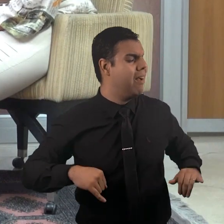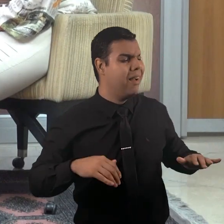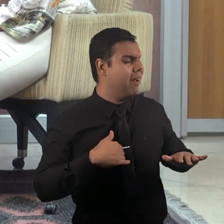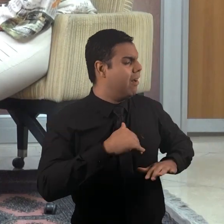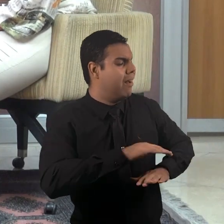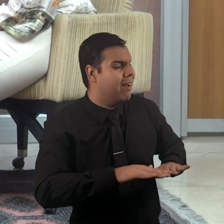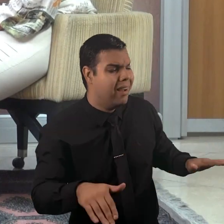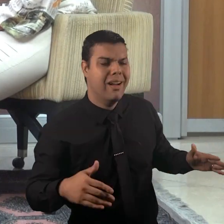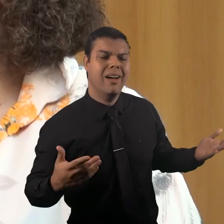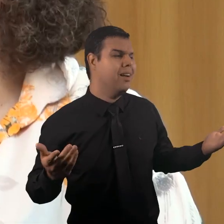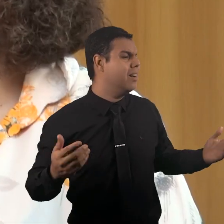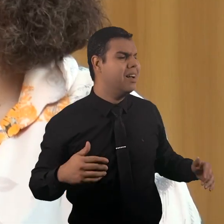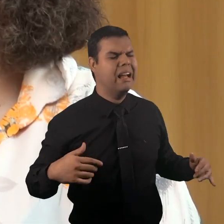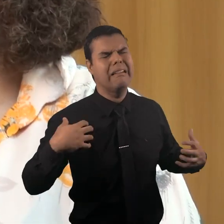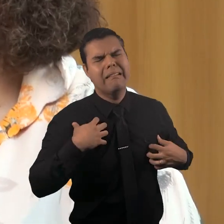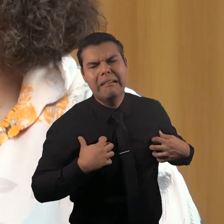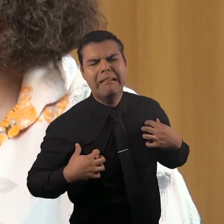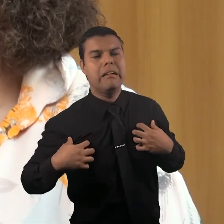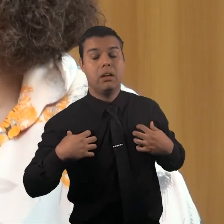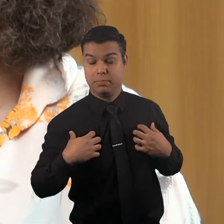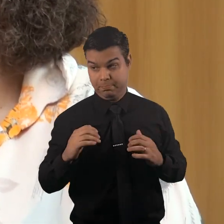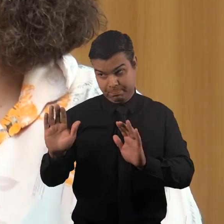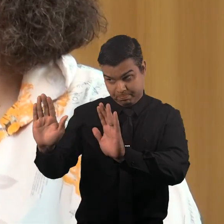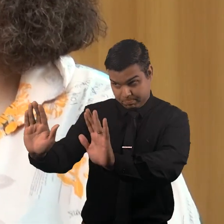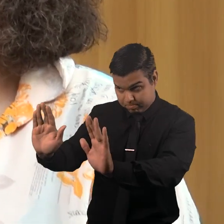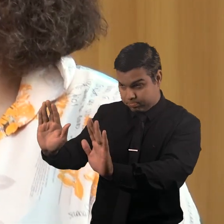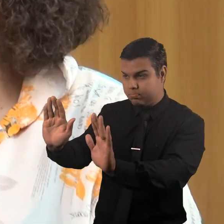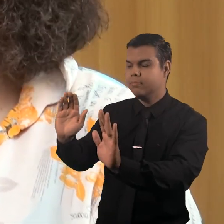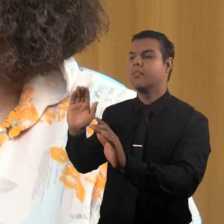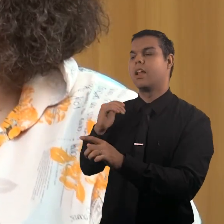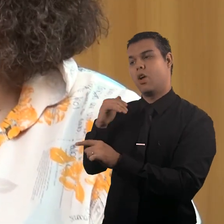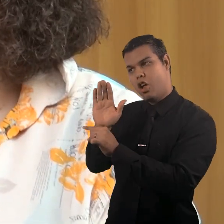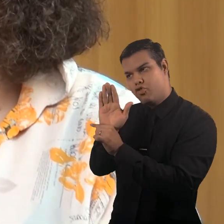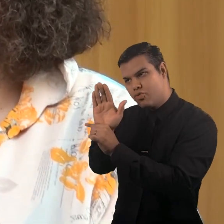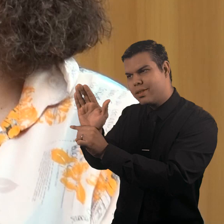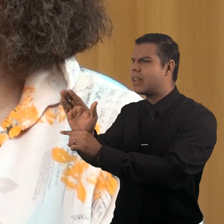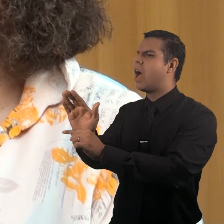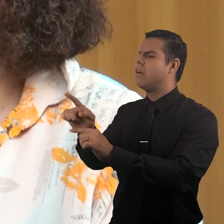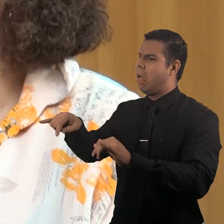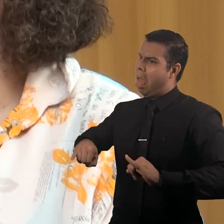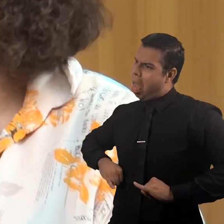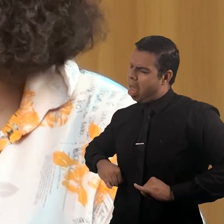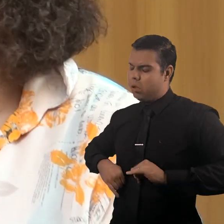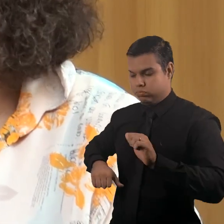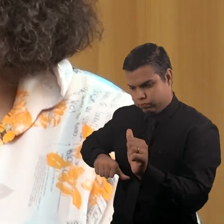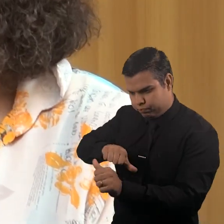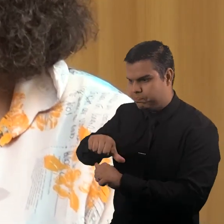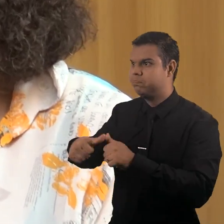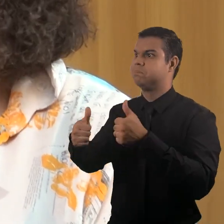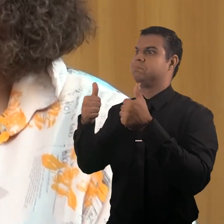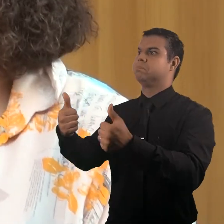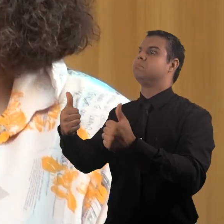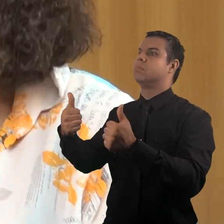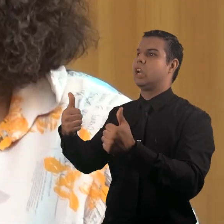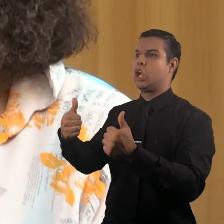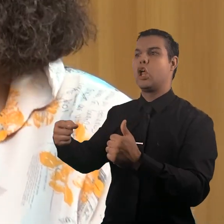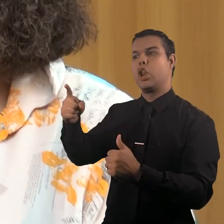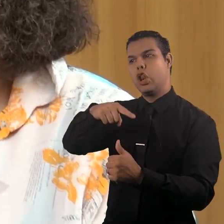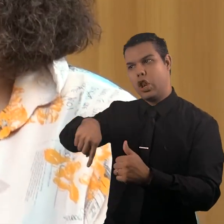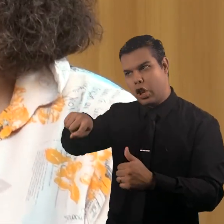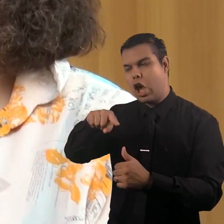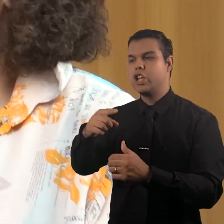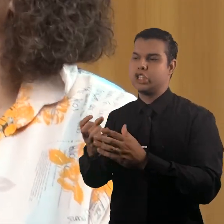para que ninguém mais sofra isso. Ela, eu não quero nunca mais que ninguém sofra isso. Eu falei assim, então vamos lá, vamos fazer da limonada estragada um limão